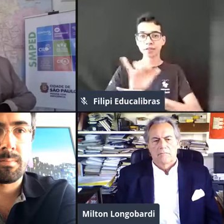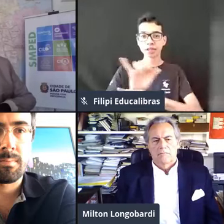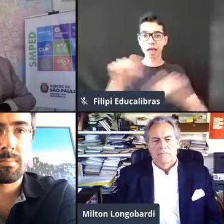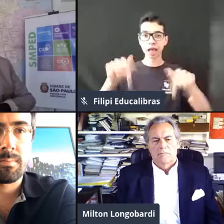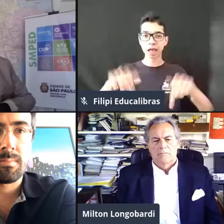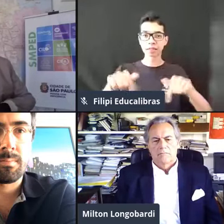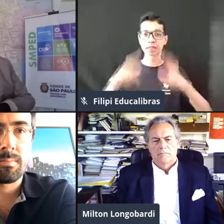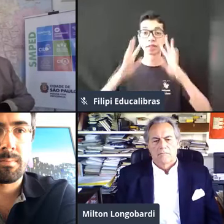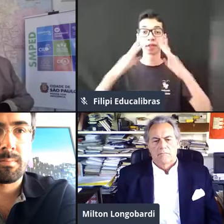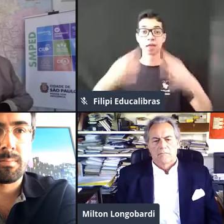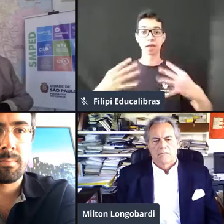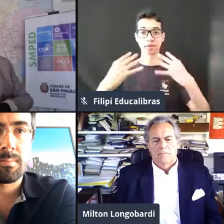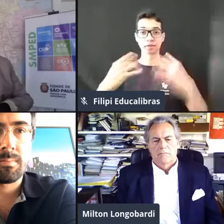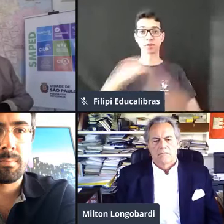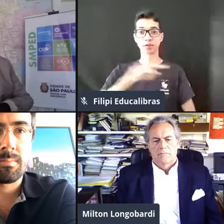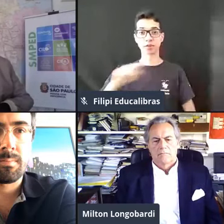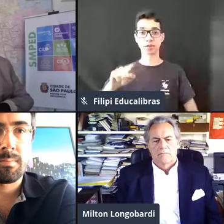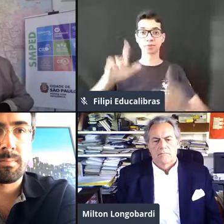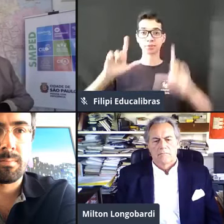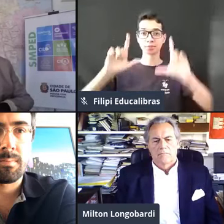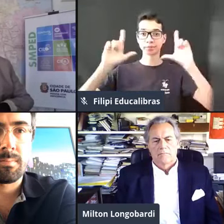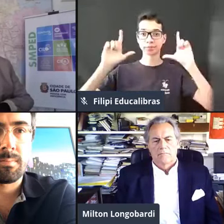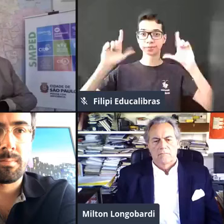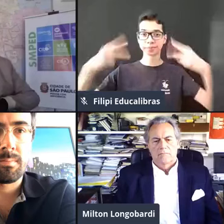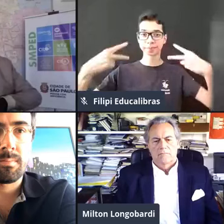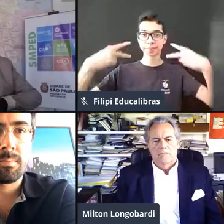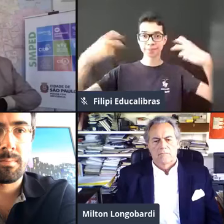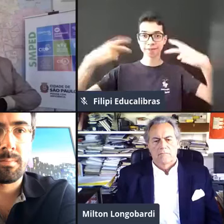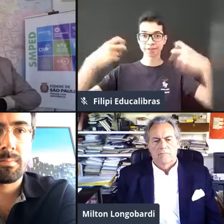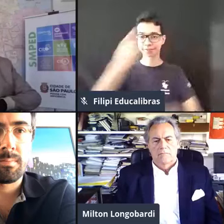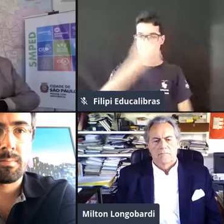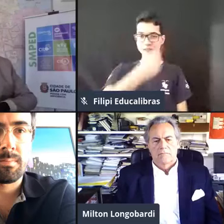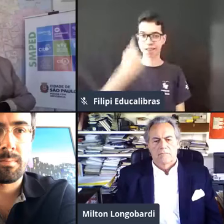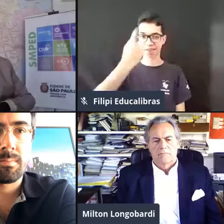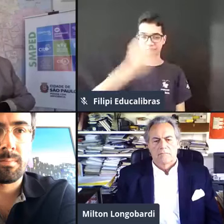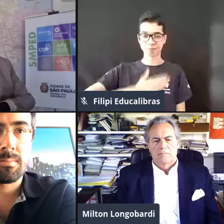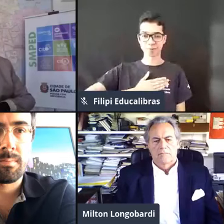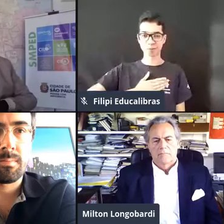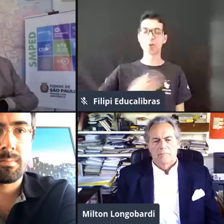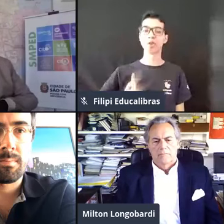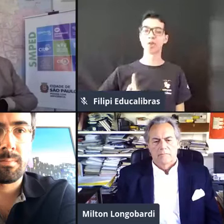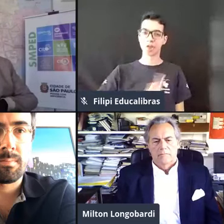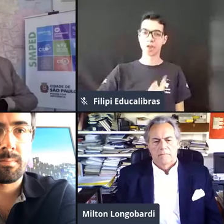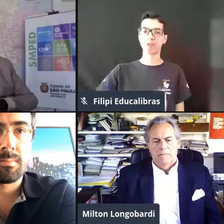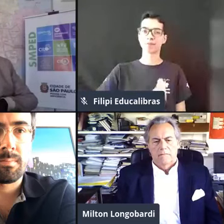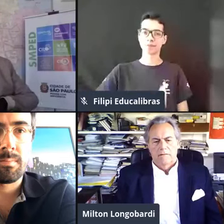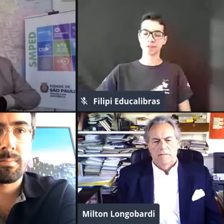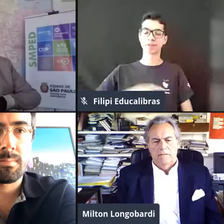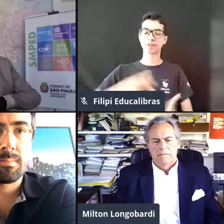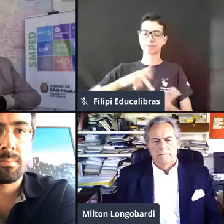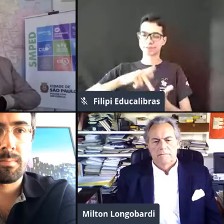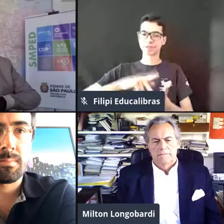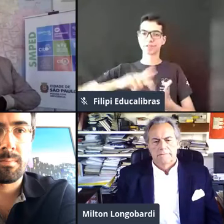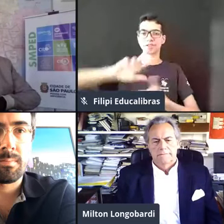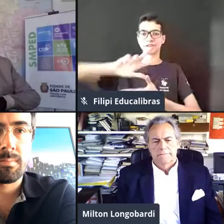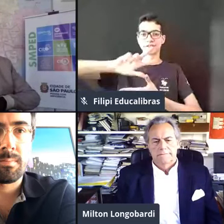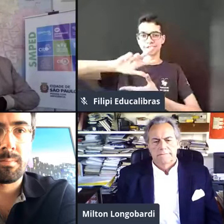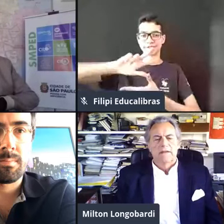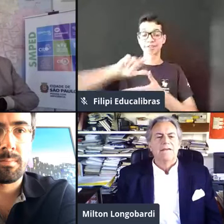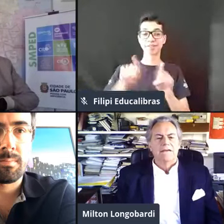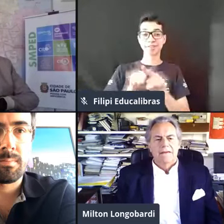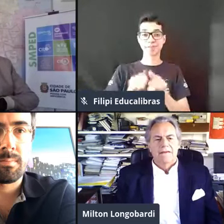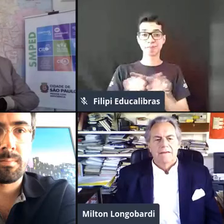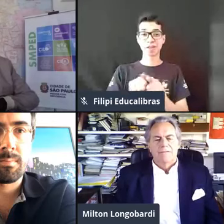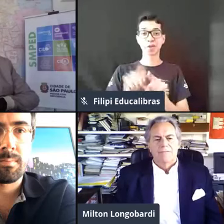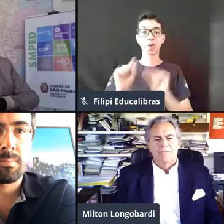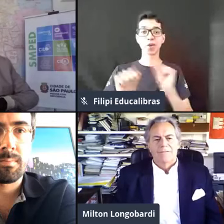cara para quem nos segue, né, mostrar que nós somos nativos, e nós estamos mesmo, além do normal course of business, viu, Milton?